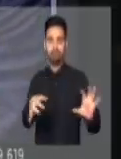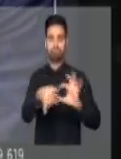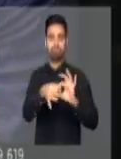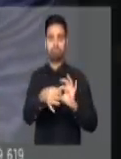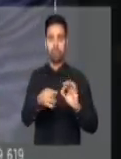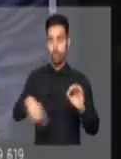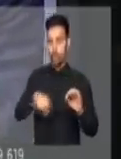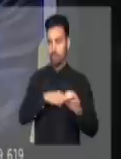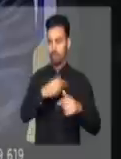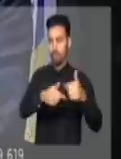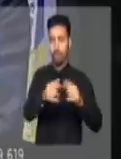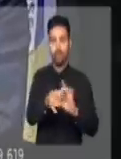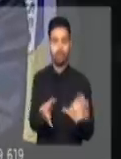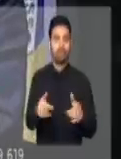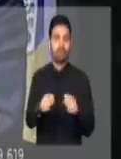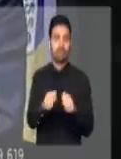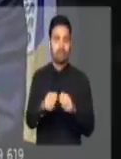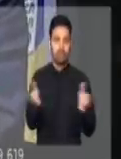senhor presidente,